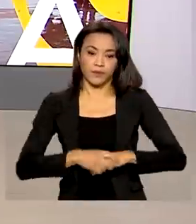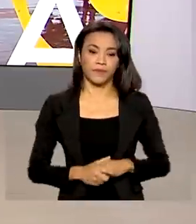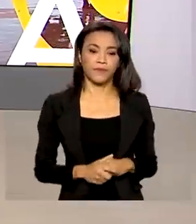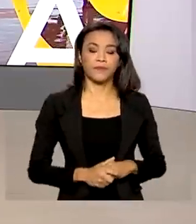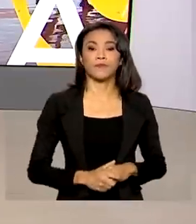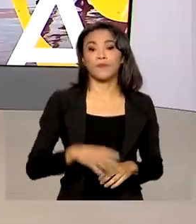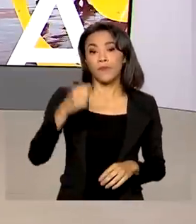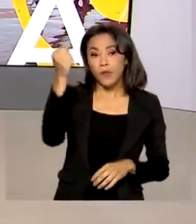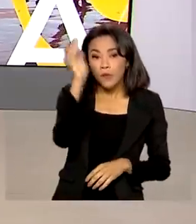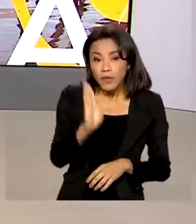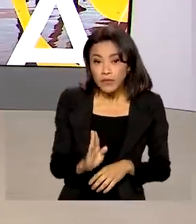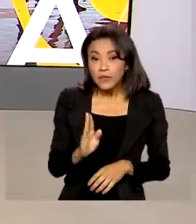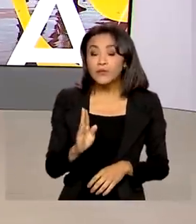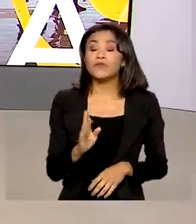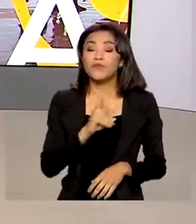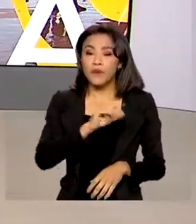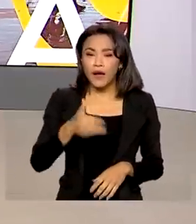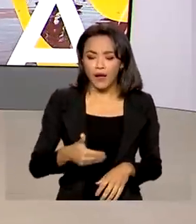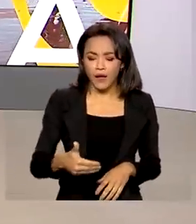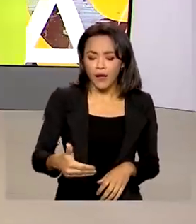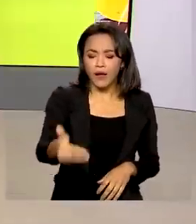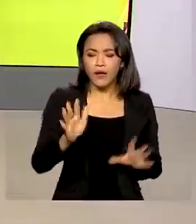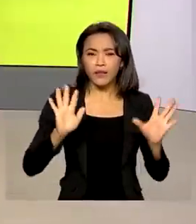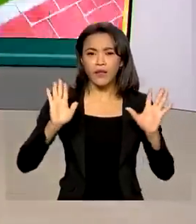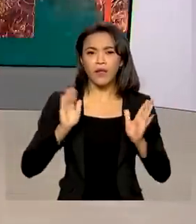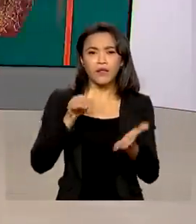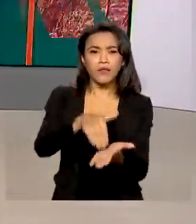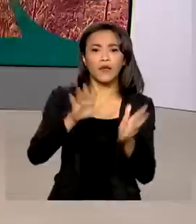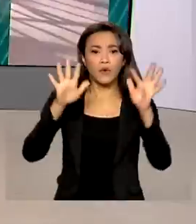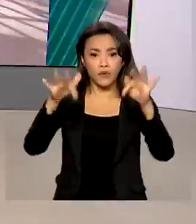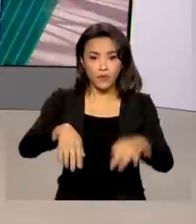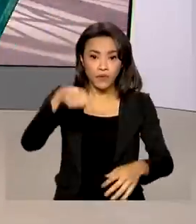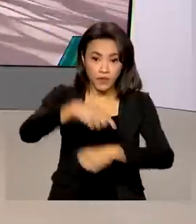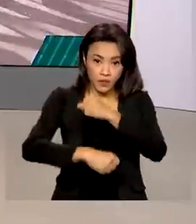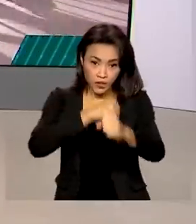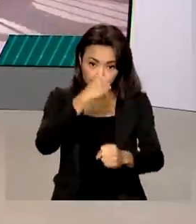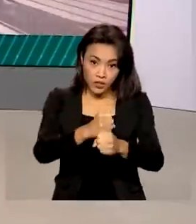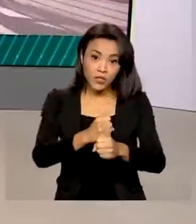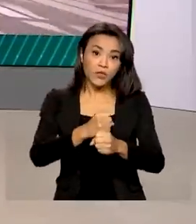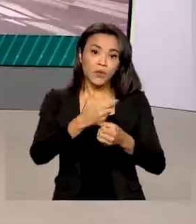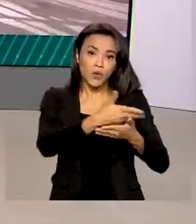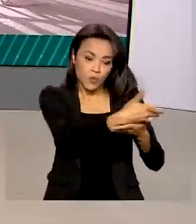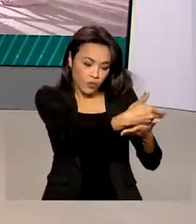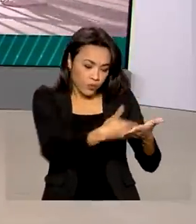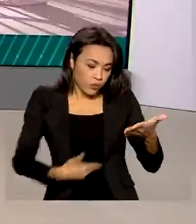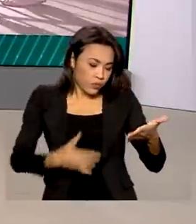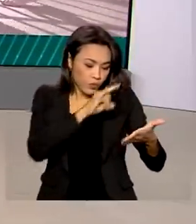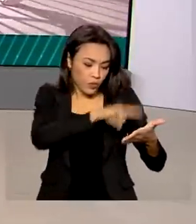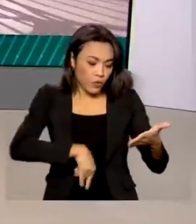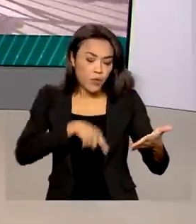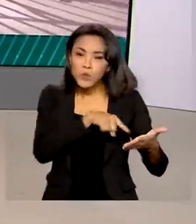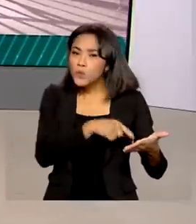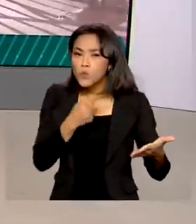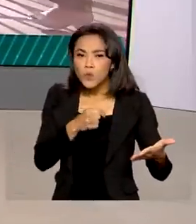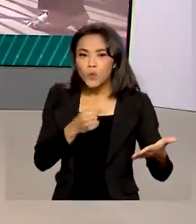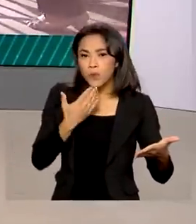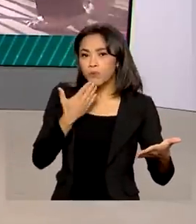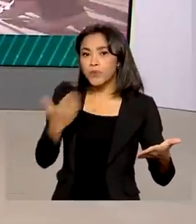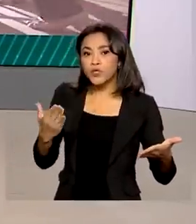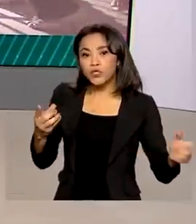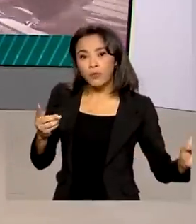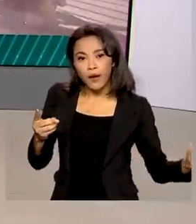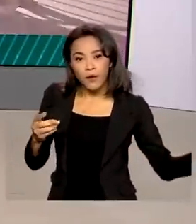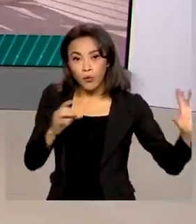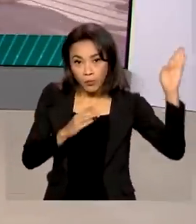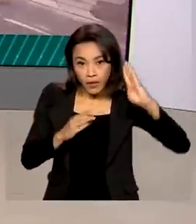O Brasil deve enviar até o final deste ano o memorando inicial que vai formalizar o pedido de adesão à OCDE. A